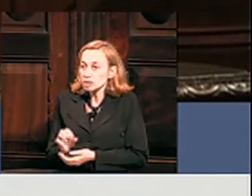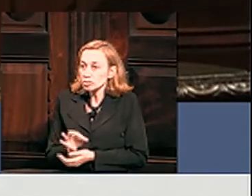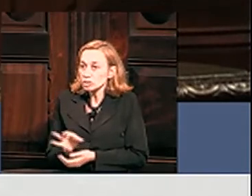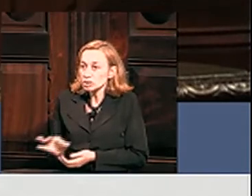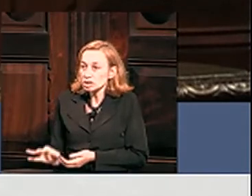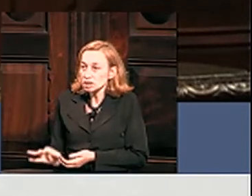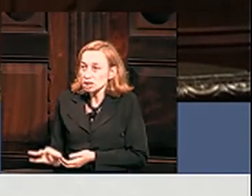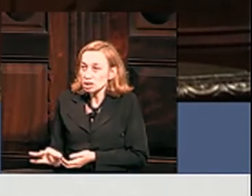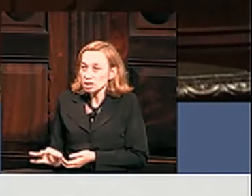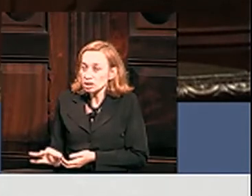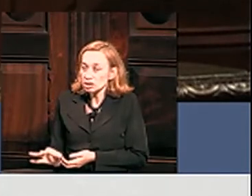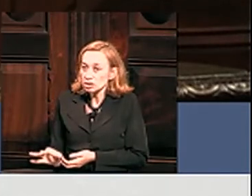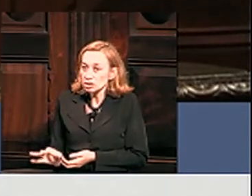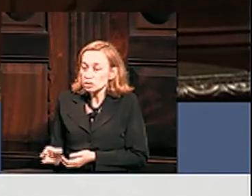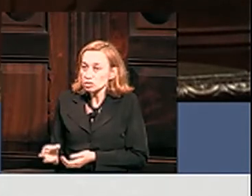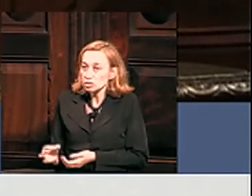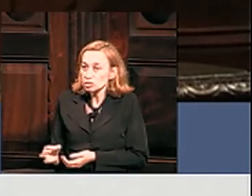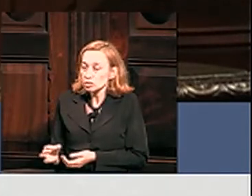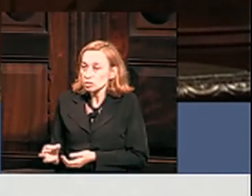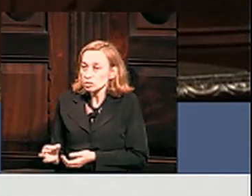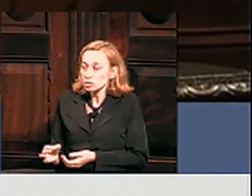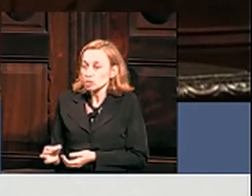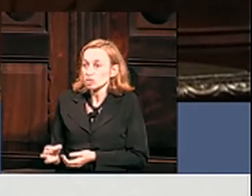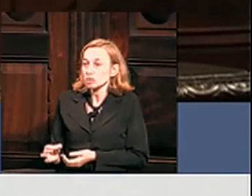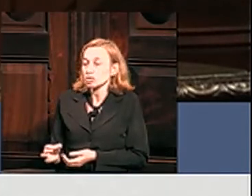50% desse valor,